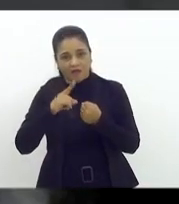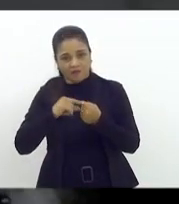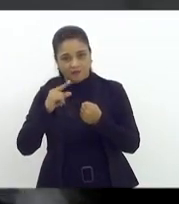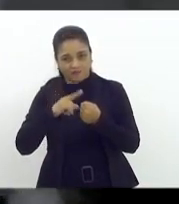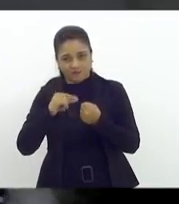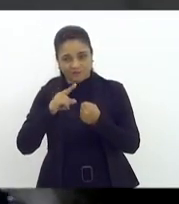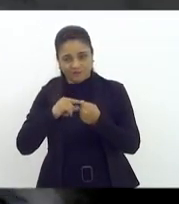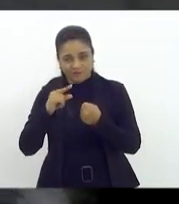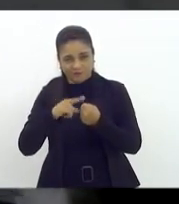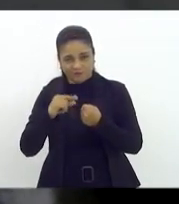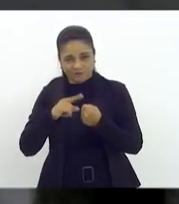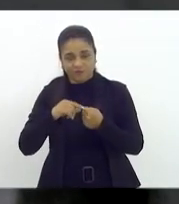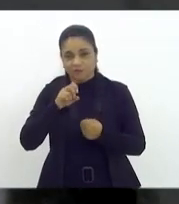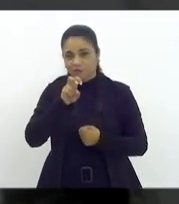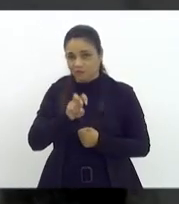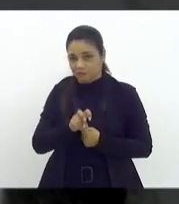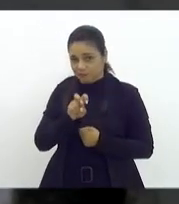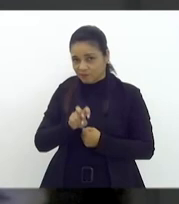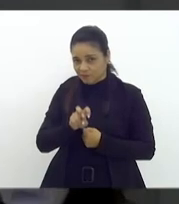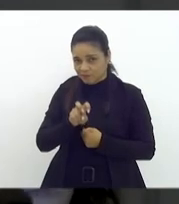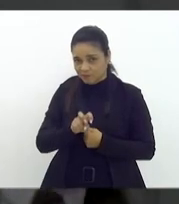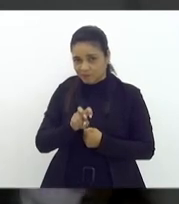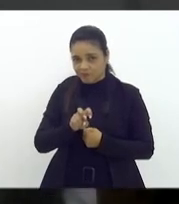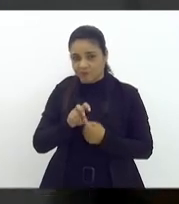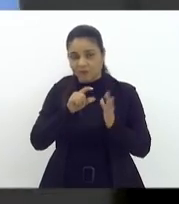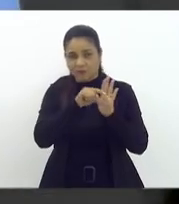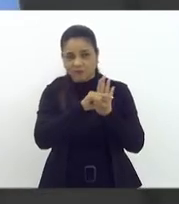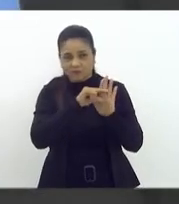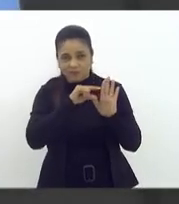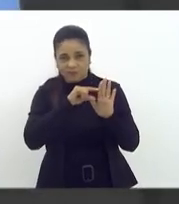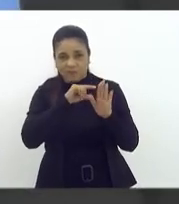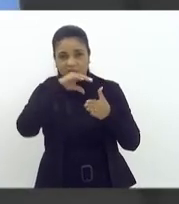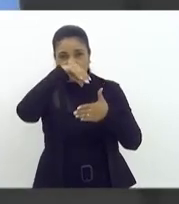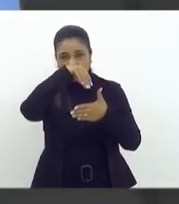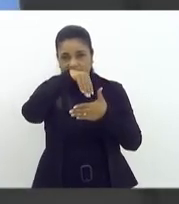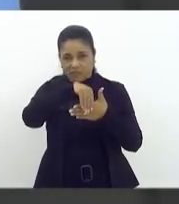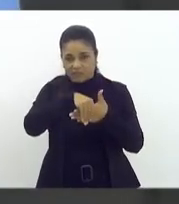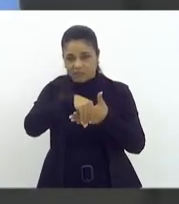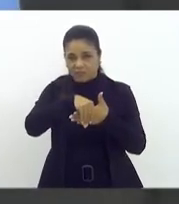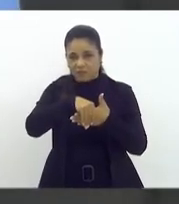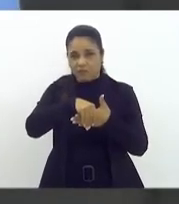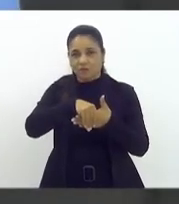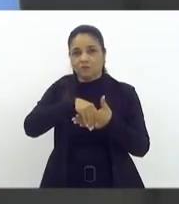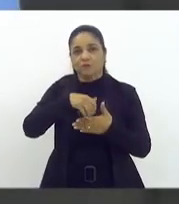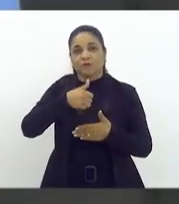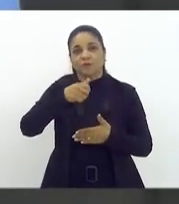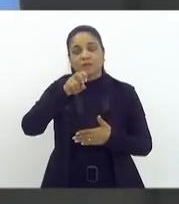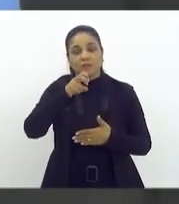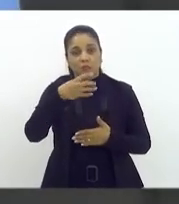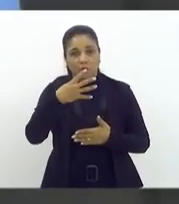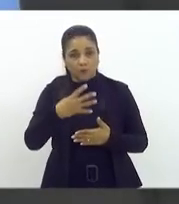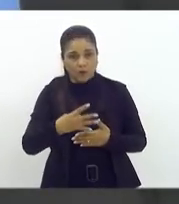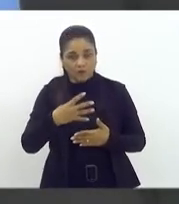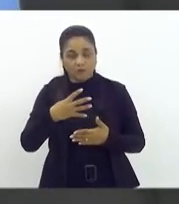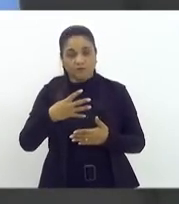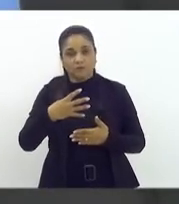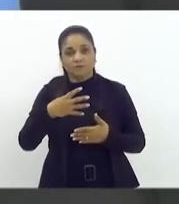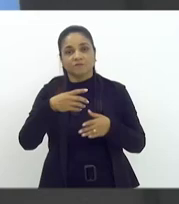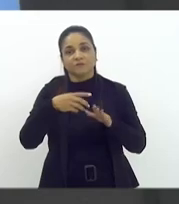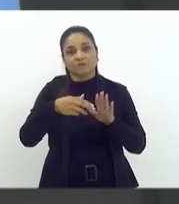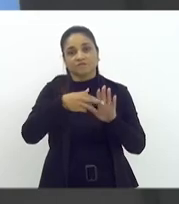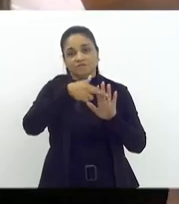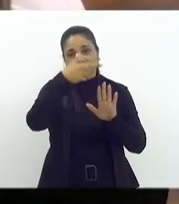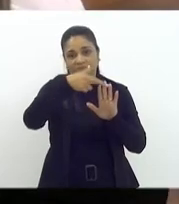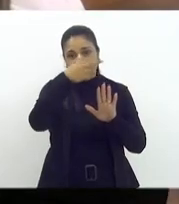no Artigo 5º inciso 5 parágrafo primeiro da 484 que esse procedimento todo